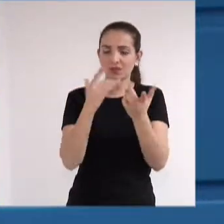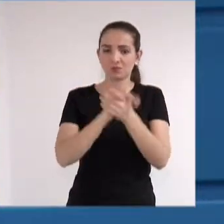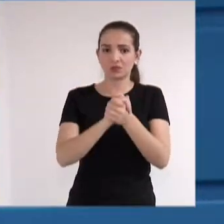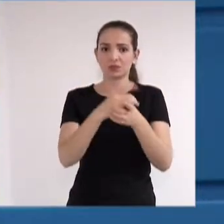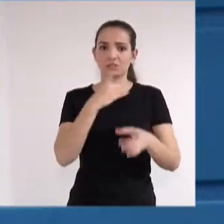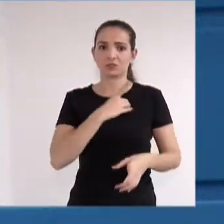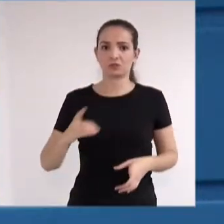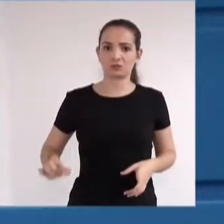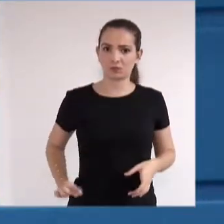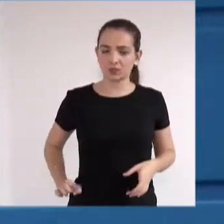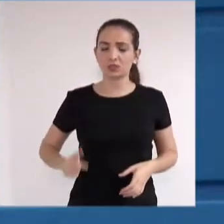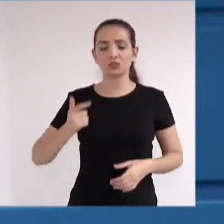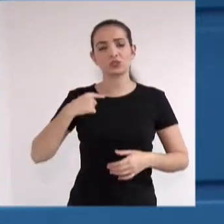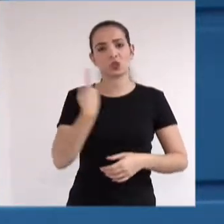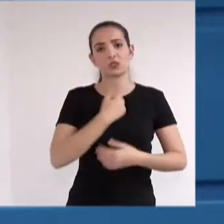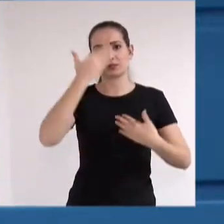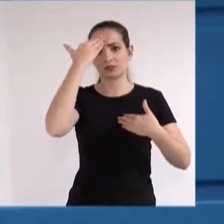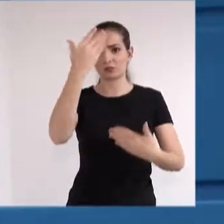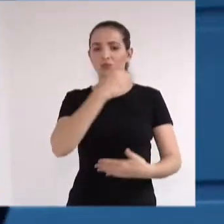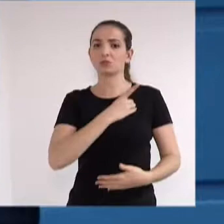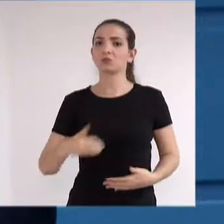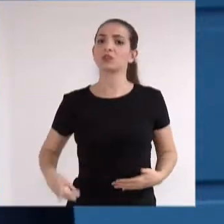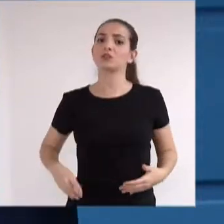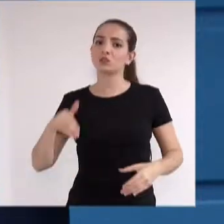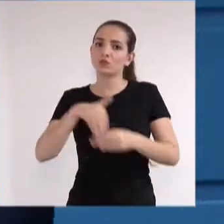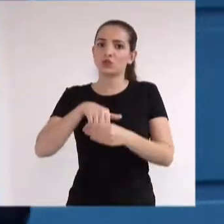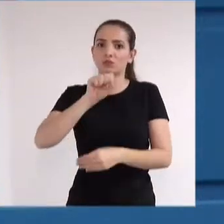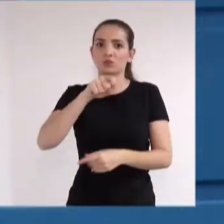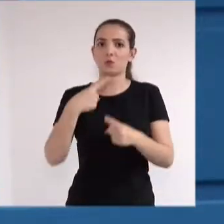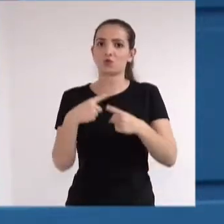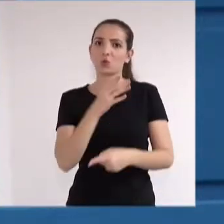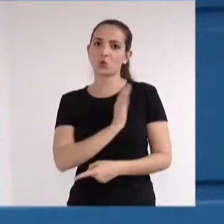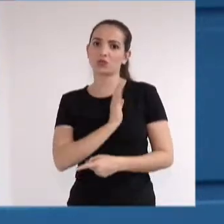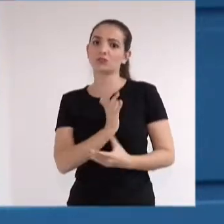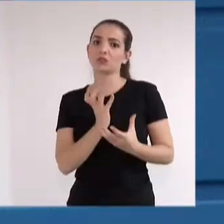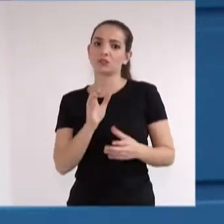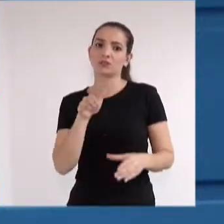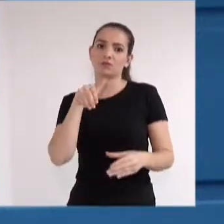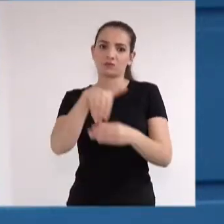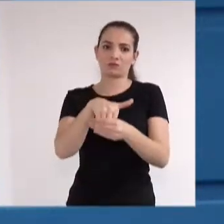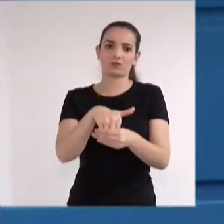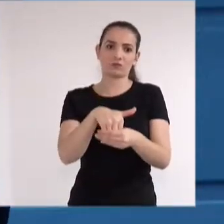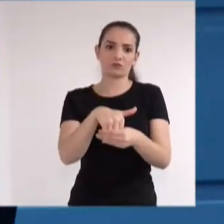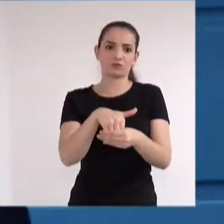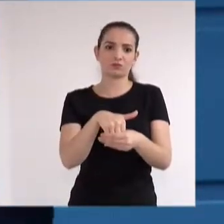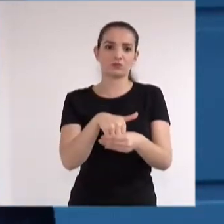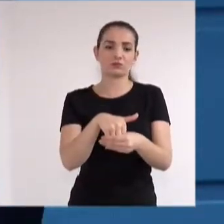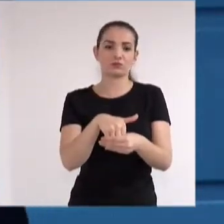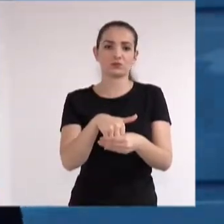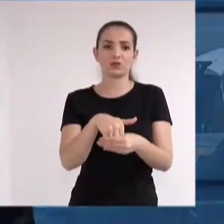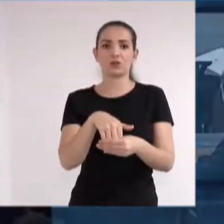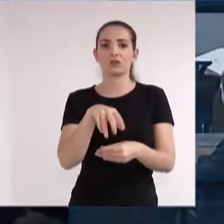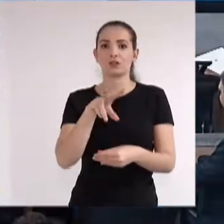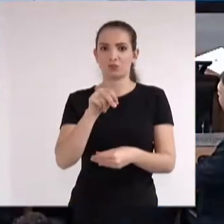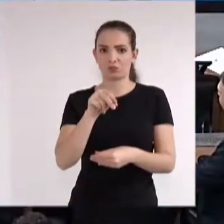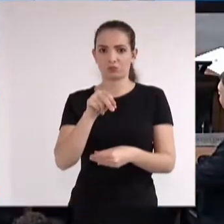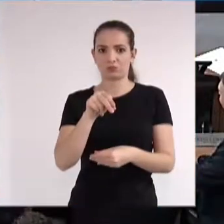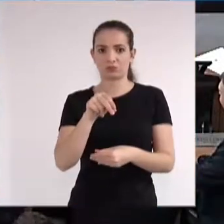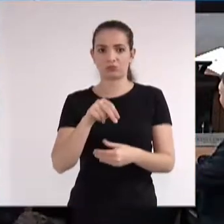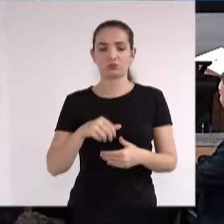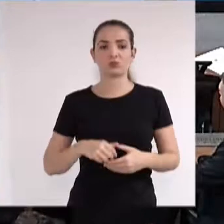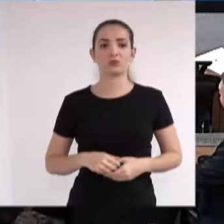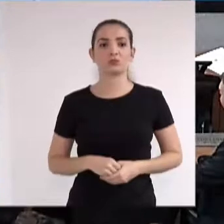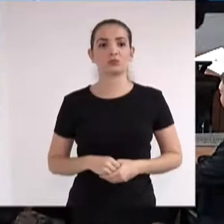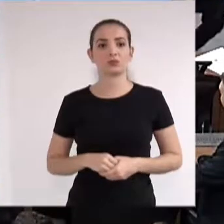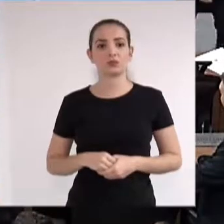aqueles que votaram sim também, porque eu sei que o coração deles queriam votar não. Deus abençoe a